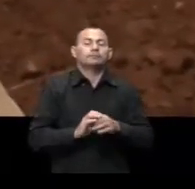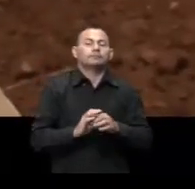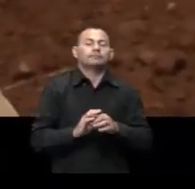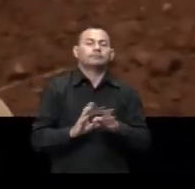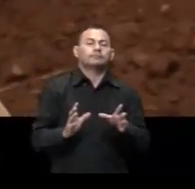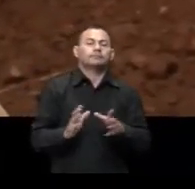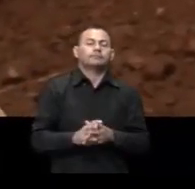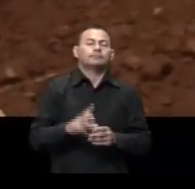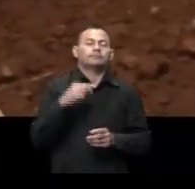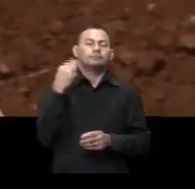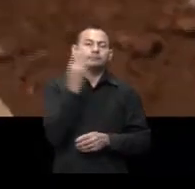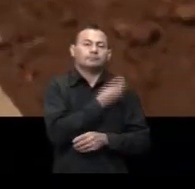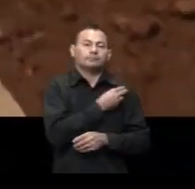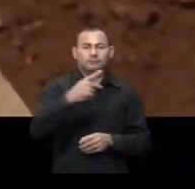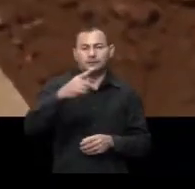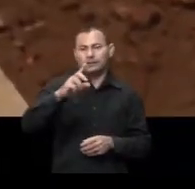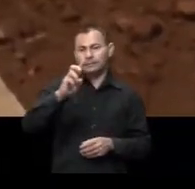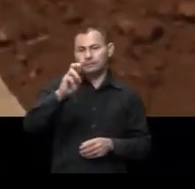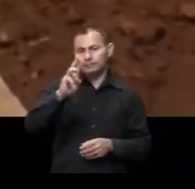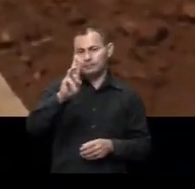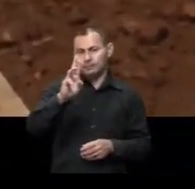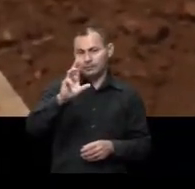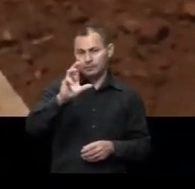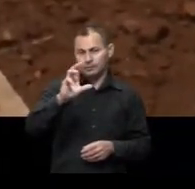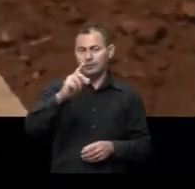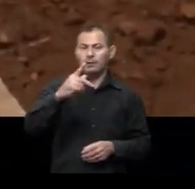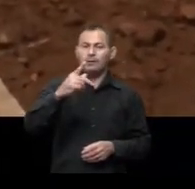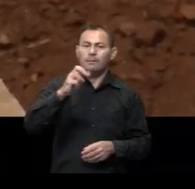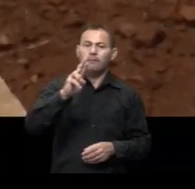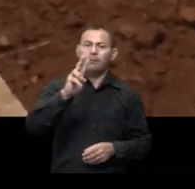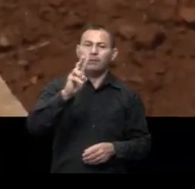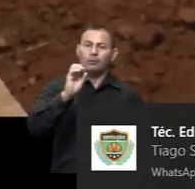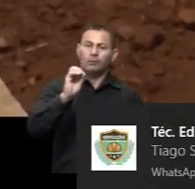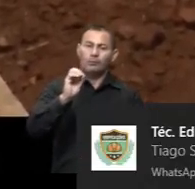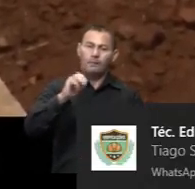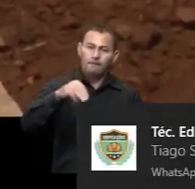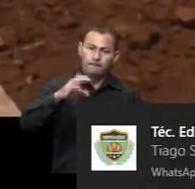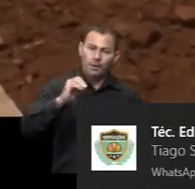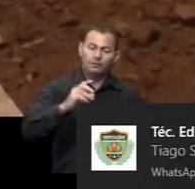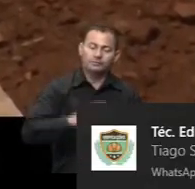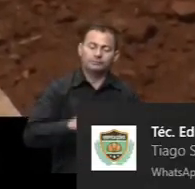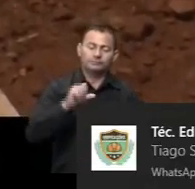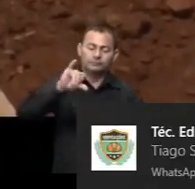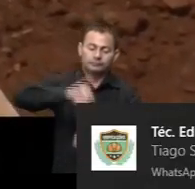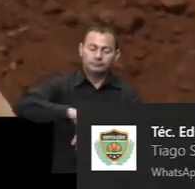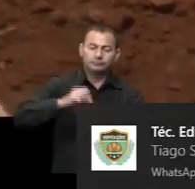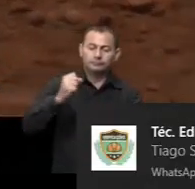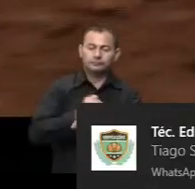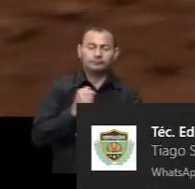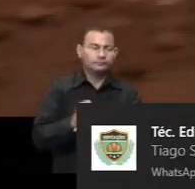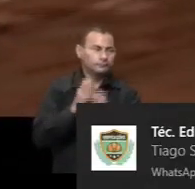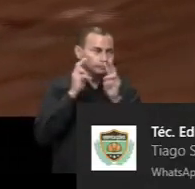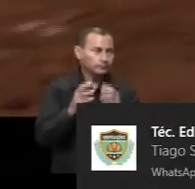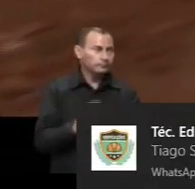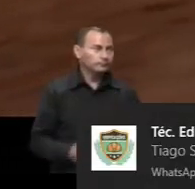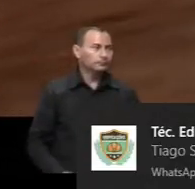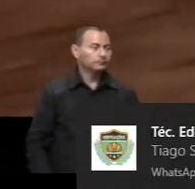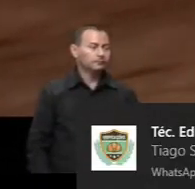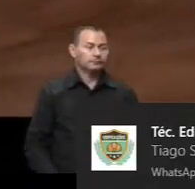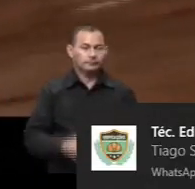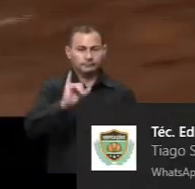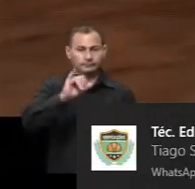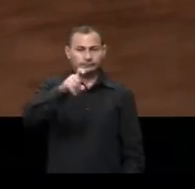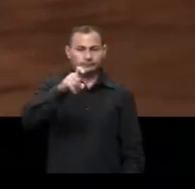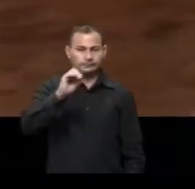soltar o nosso prumo de centro para poder identificar onde que vai o pilar, onde que vai a fundação. Então, olha ali a marcação do